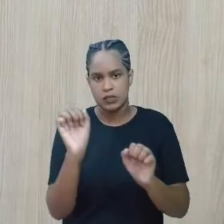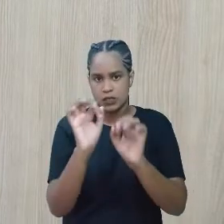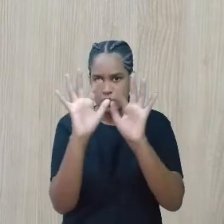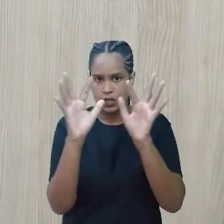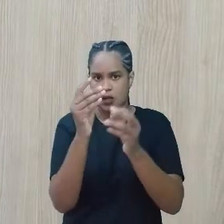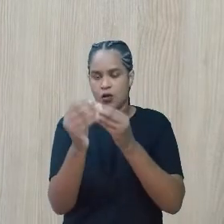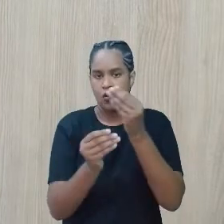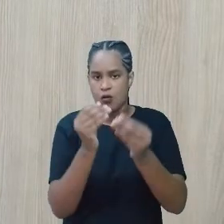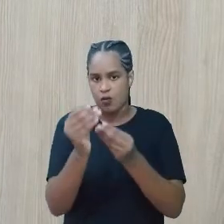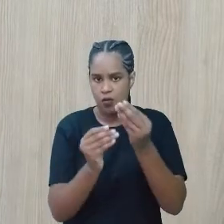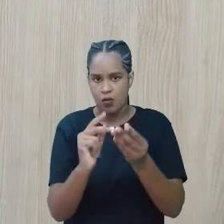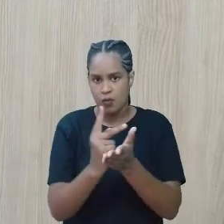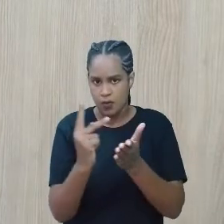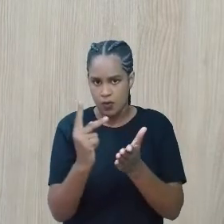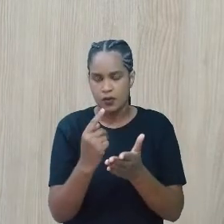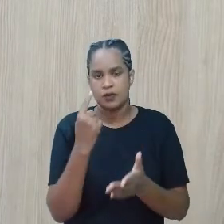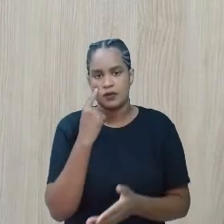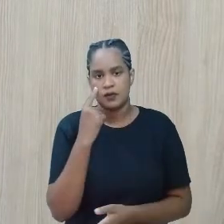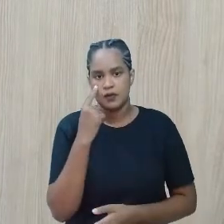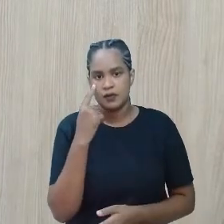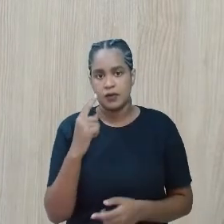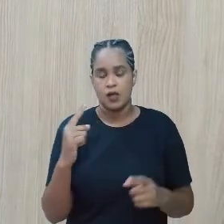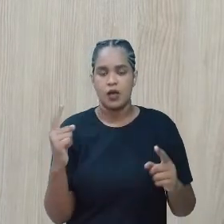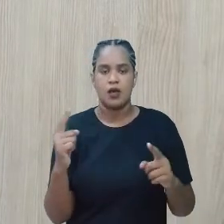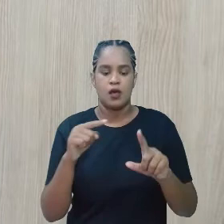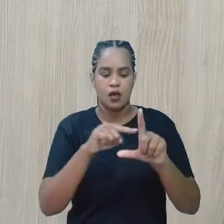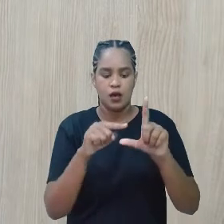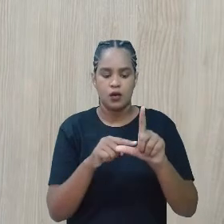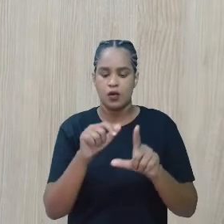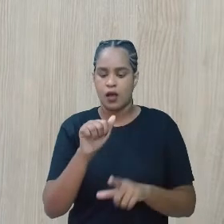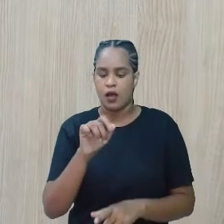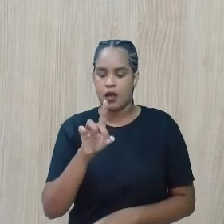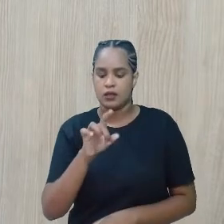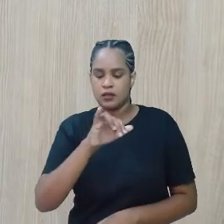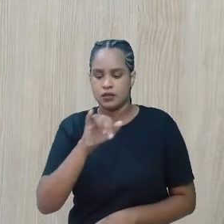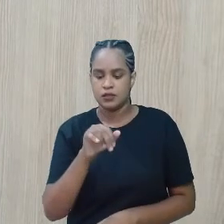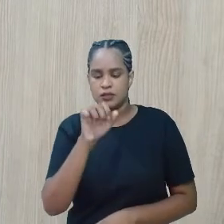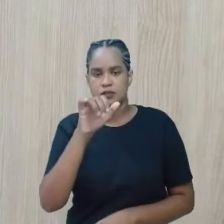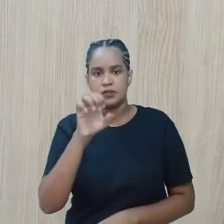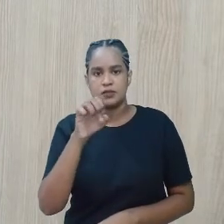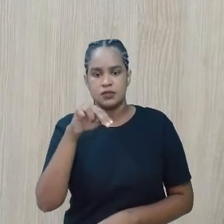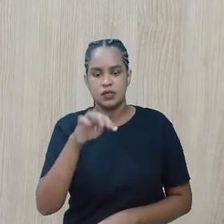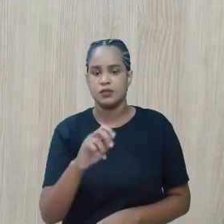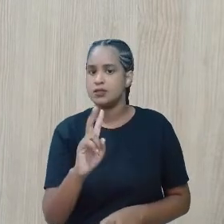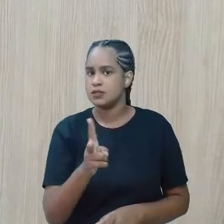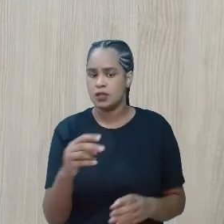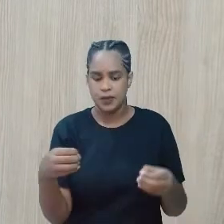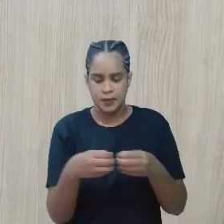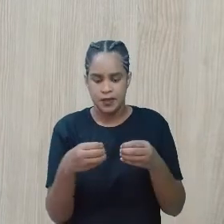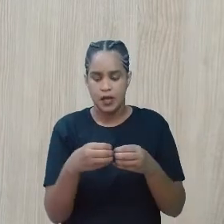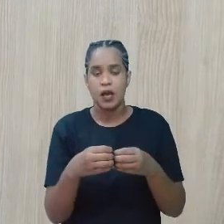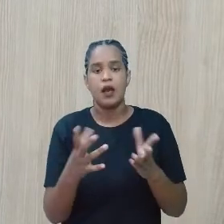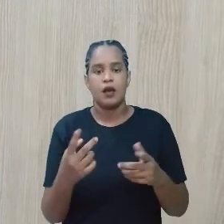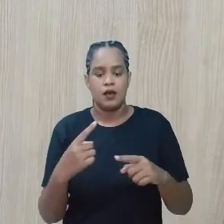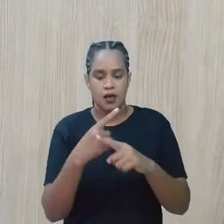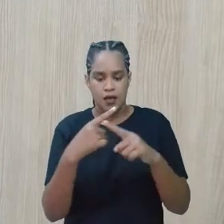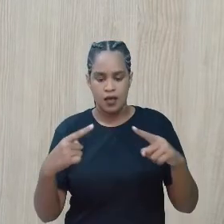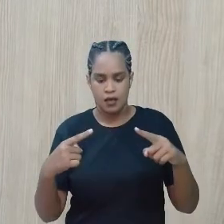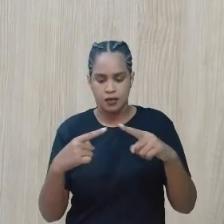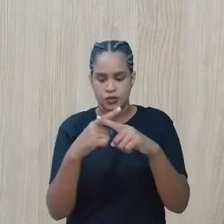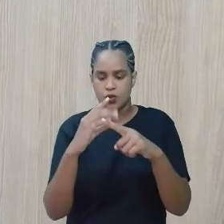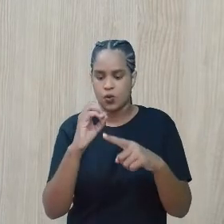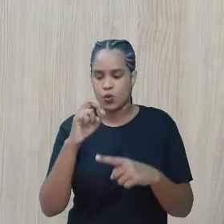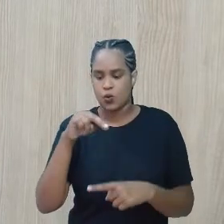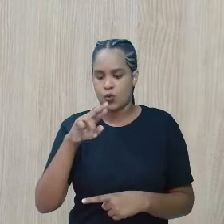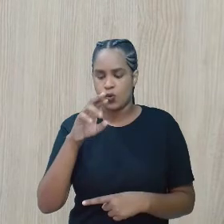quando verbalizar. Ângulo adjacente é o quê? Aí você lembra da característica. Né? Retas concorrentes é o quê? Aí você lembra da